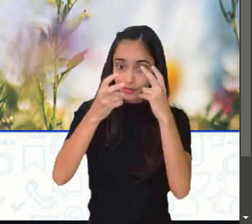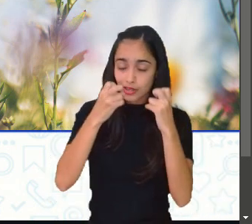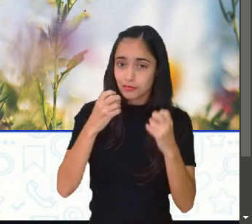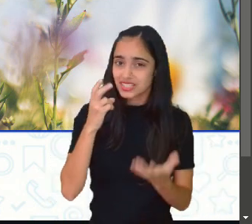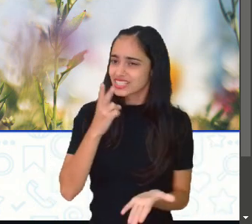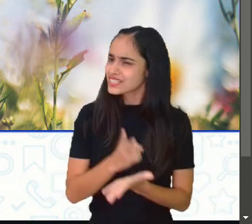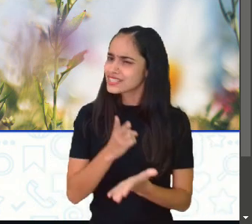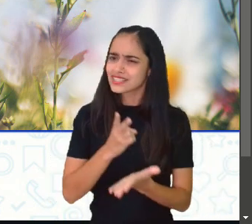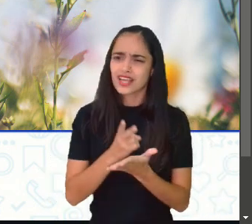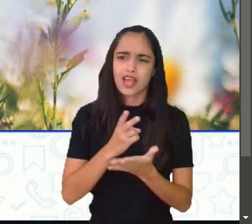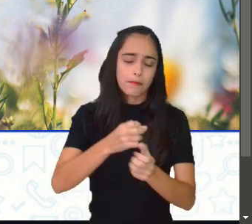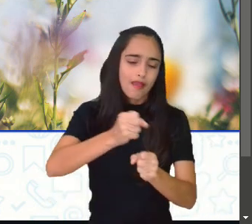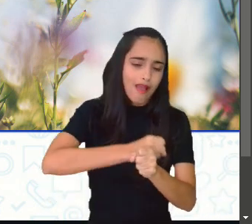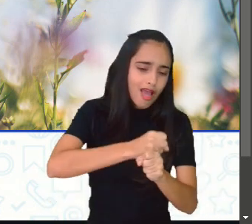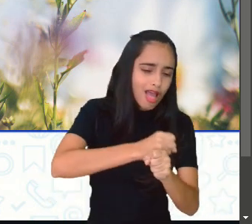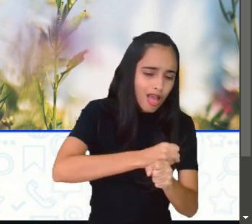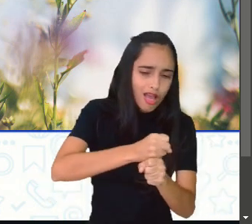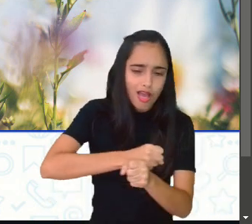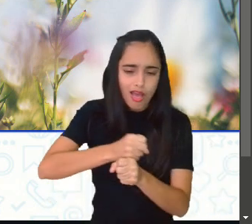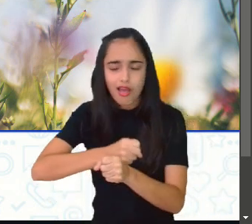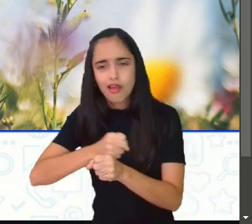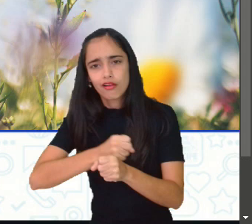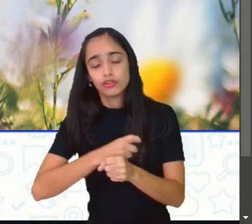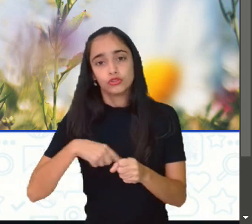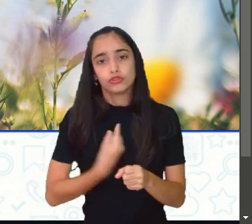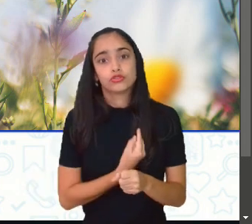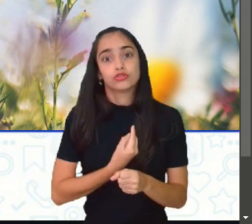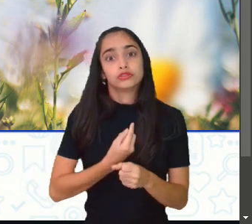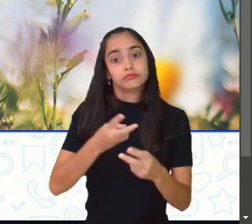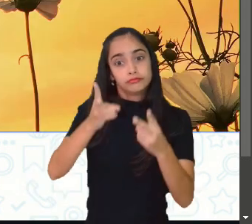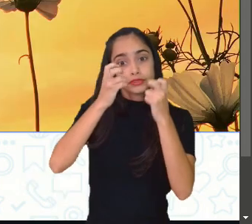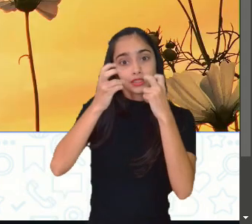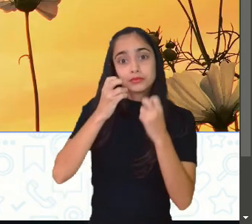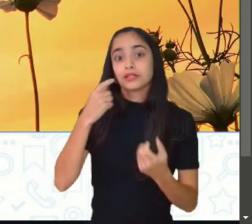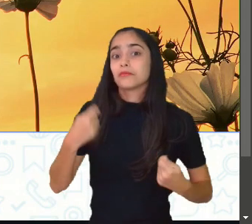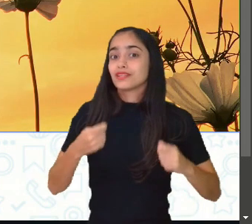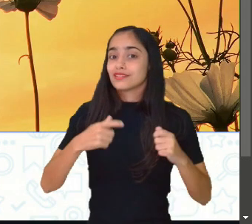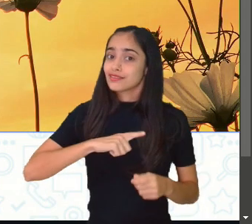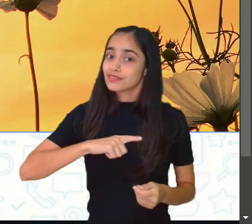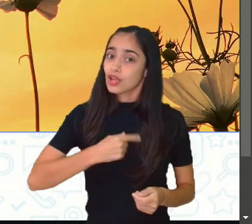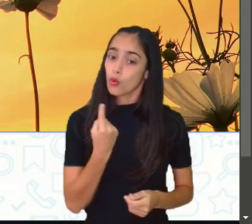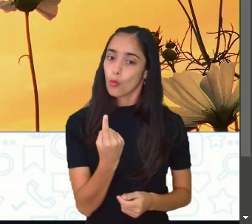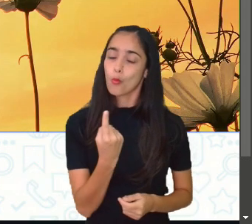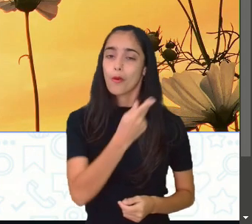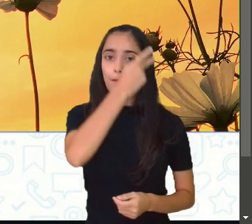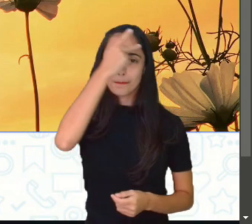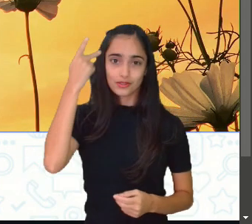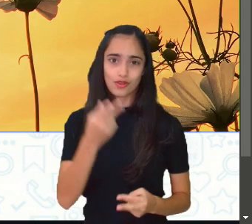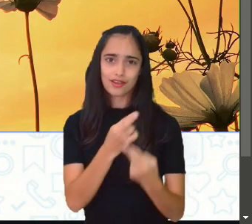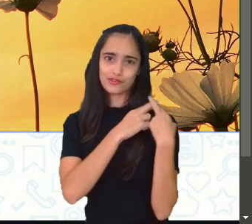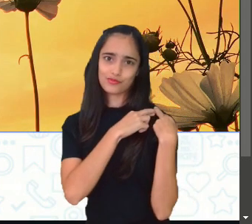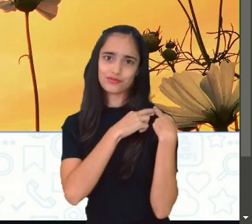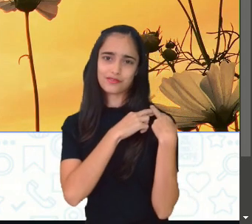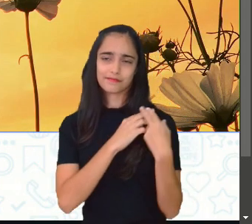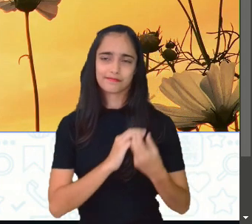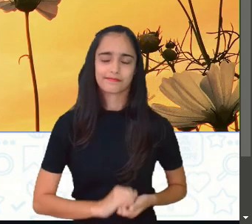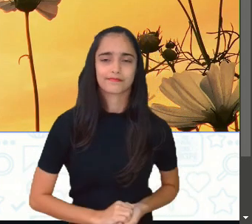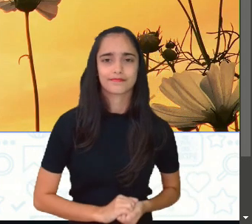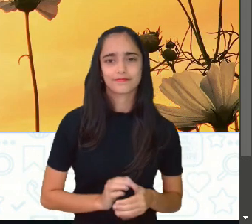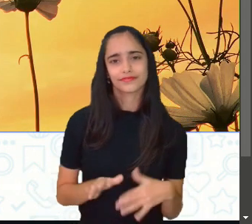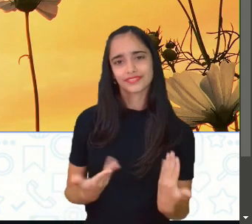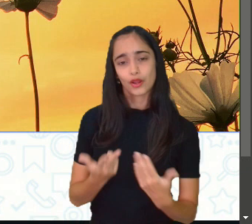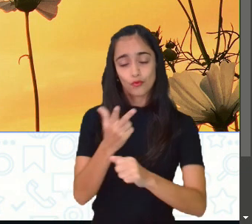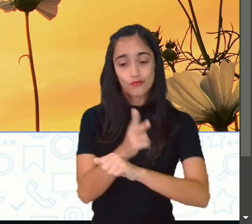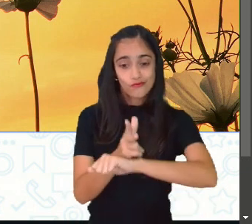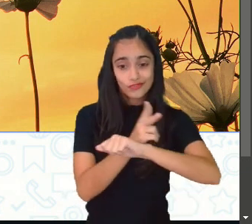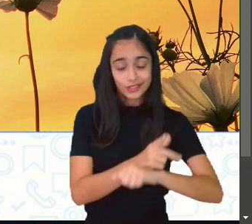precisa ir lá afastar o inverno para que a primavera chegue, certo? No curta, minha gente, há um forte elemento